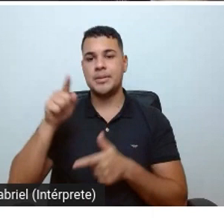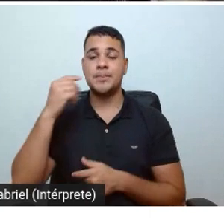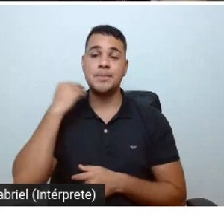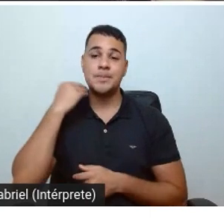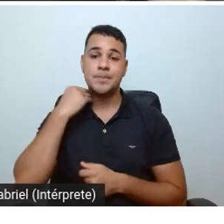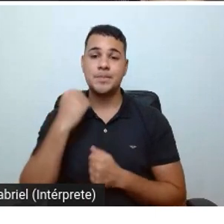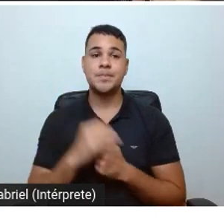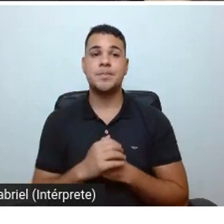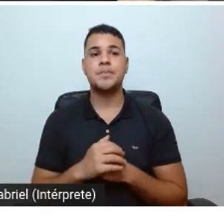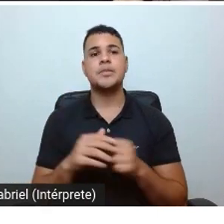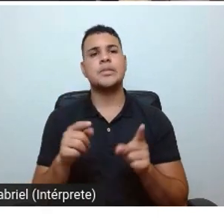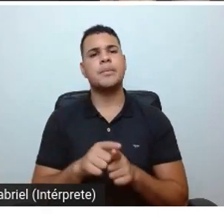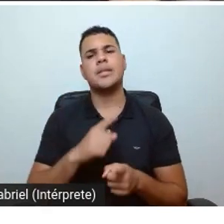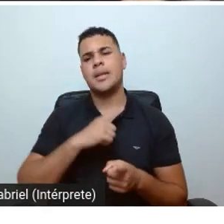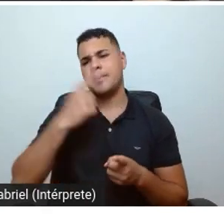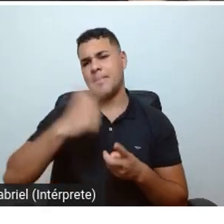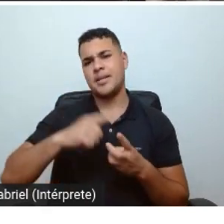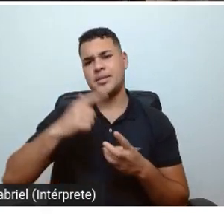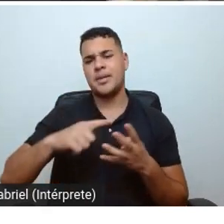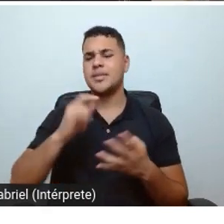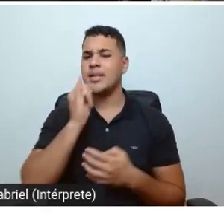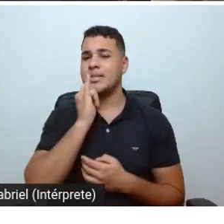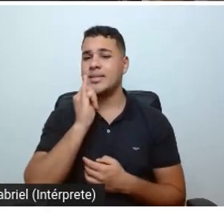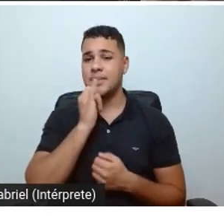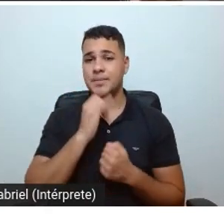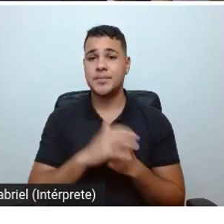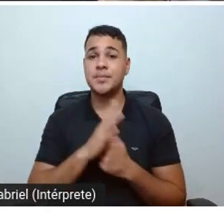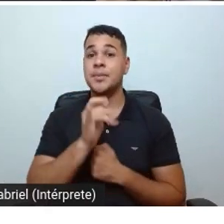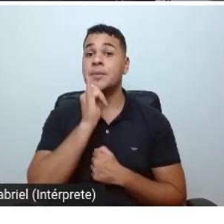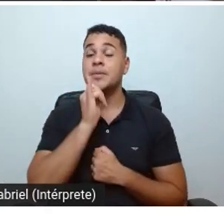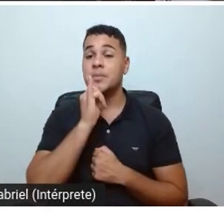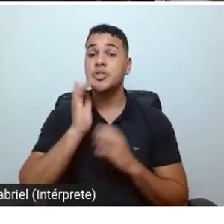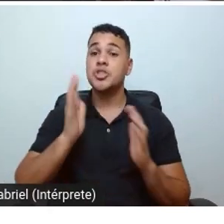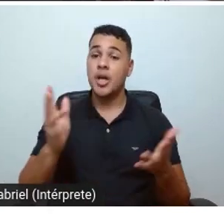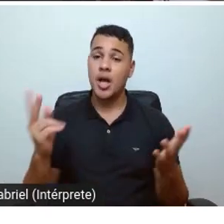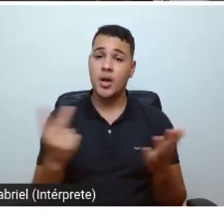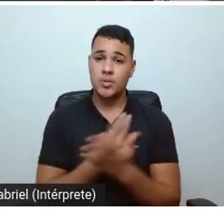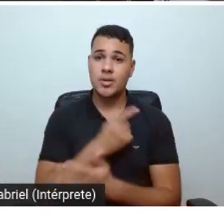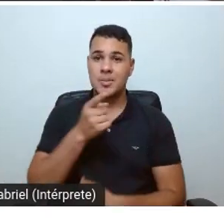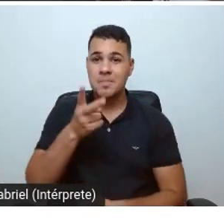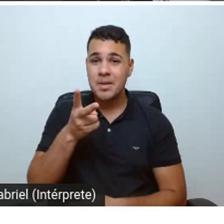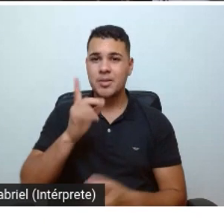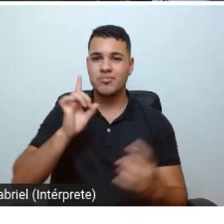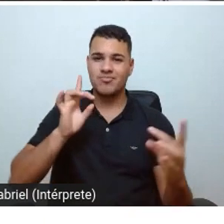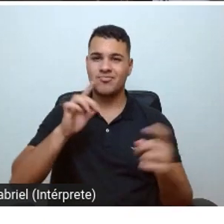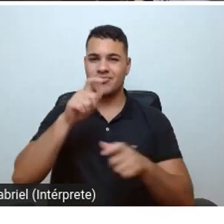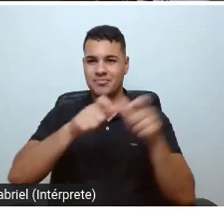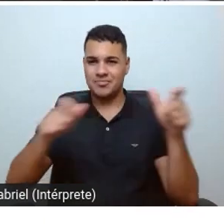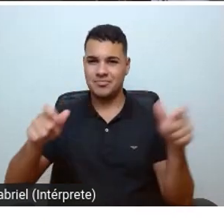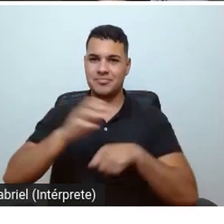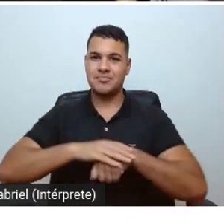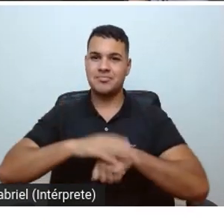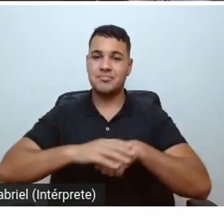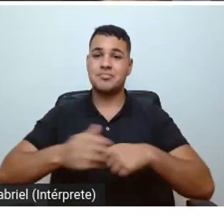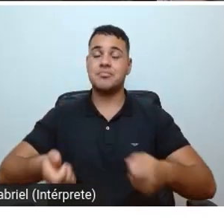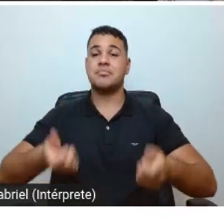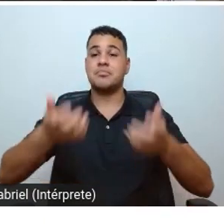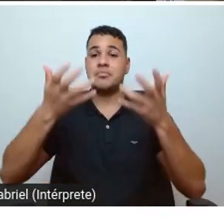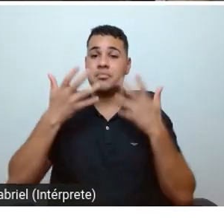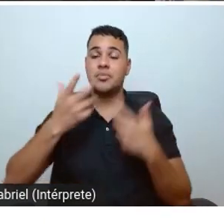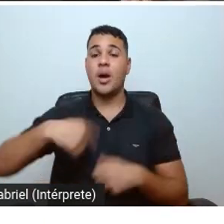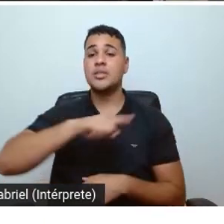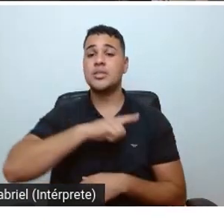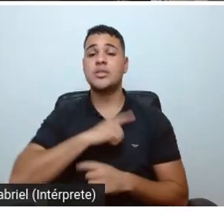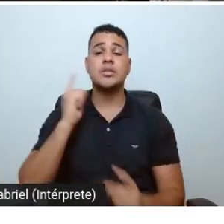outros exemplos aqui, tá, gente? De algumas vezes, inclusive, através desse feedback dos clientes, foi